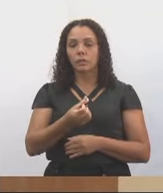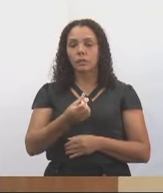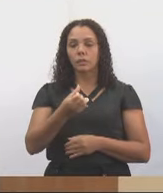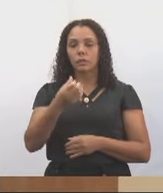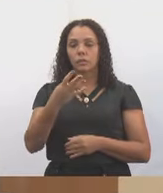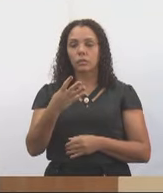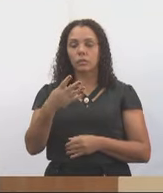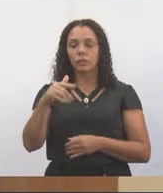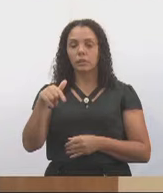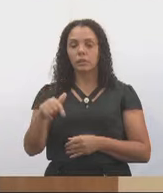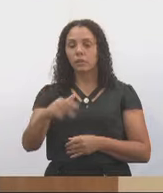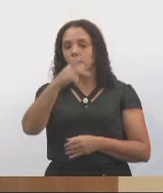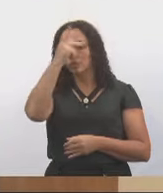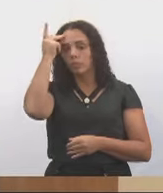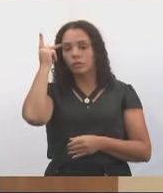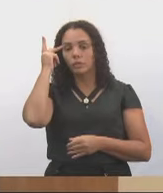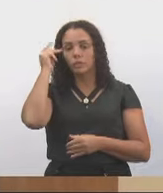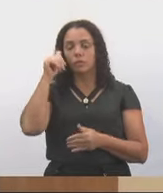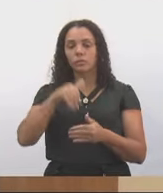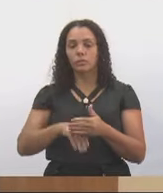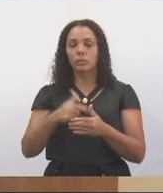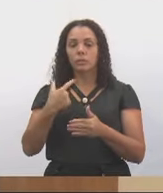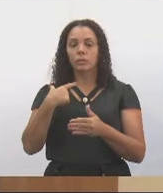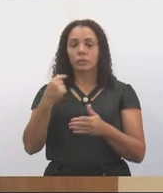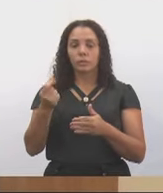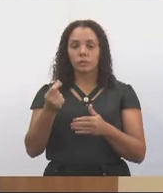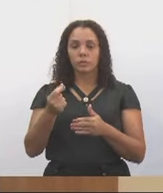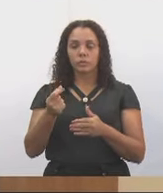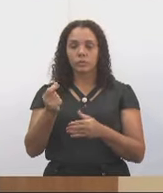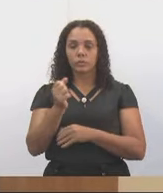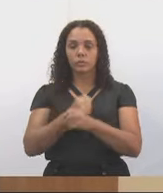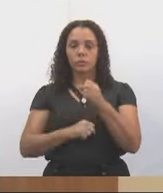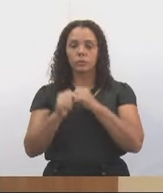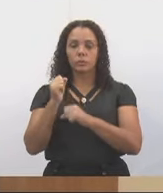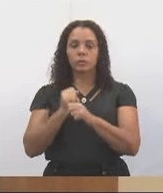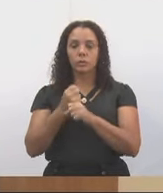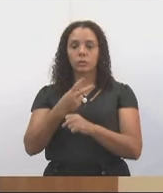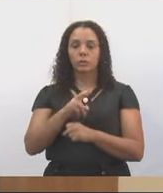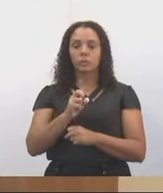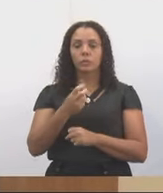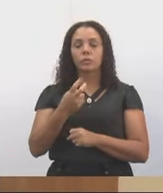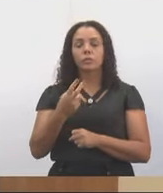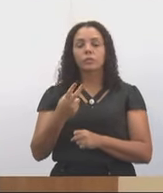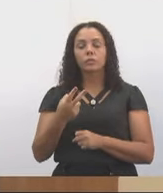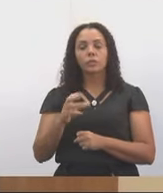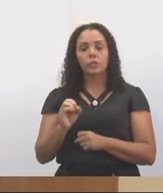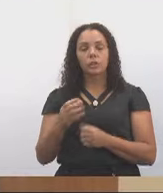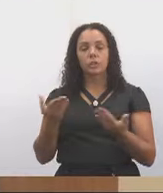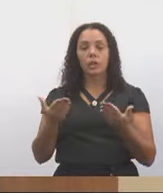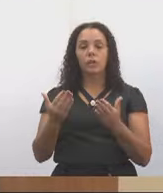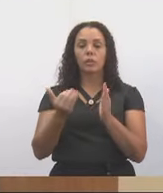1647 pessoas votaram nesse vereador em 2020 agora aumentou